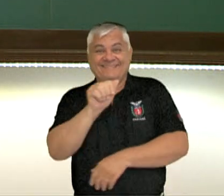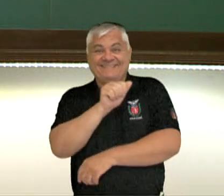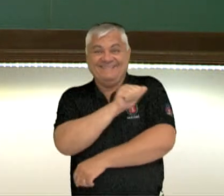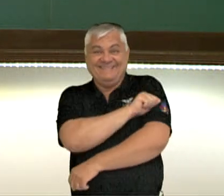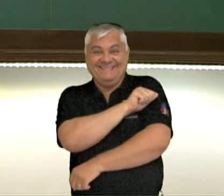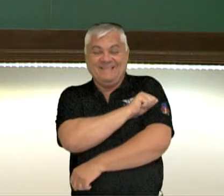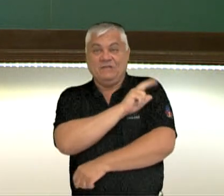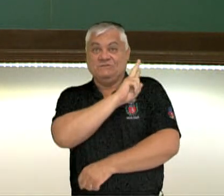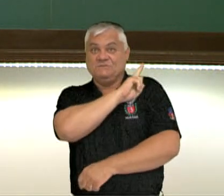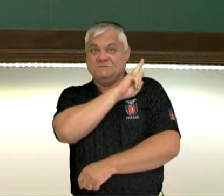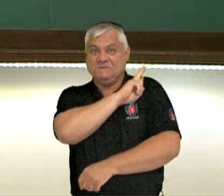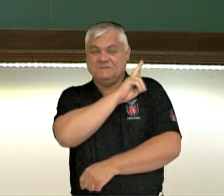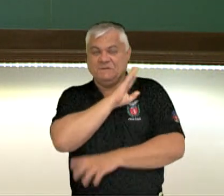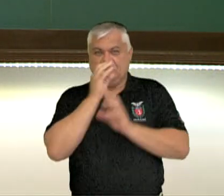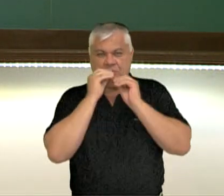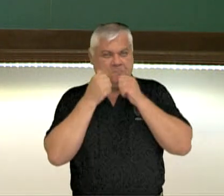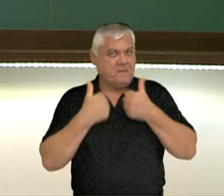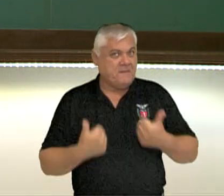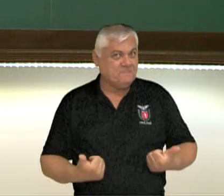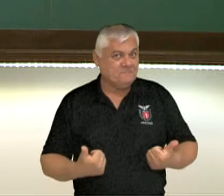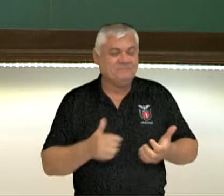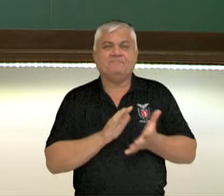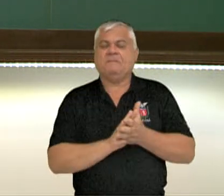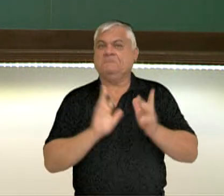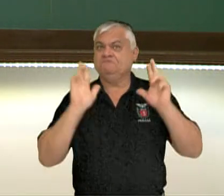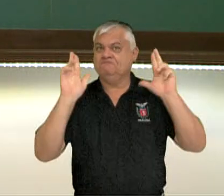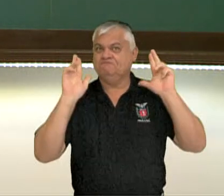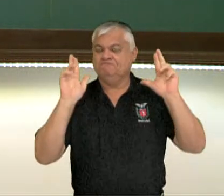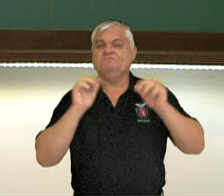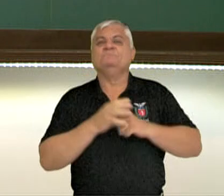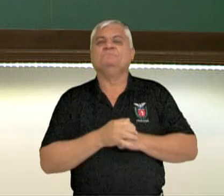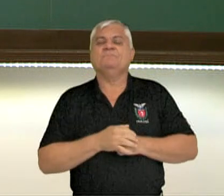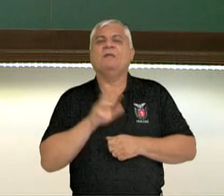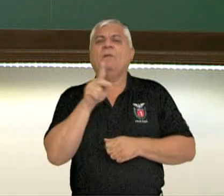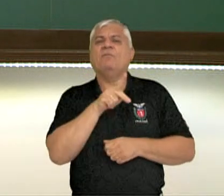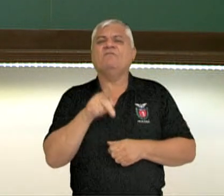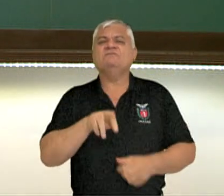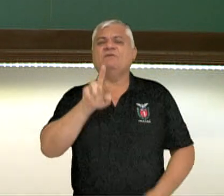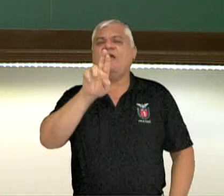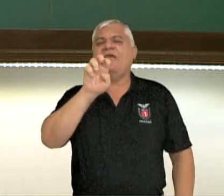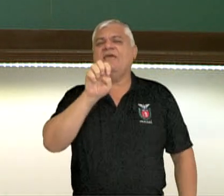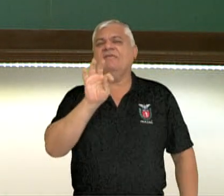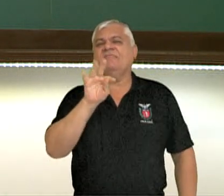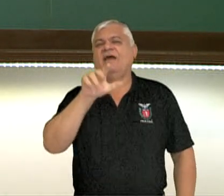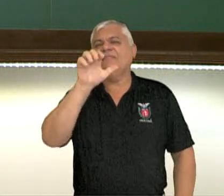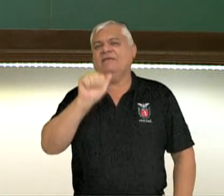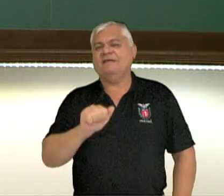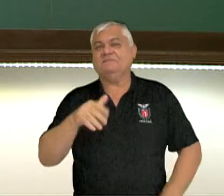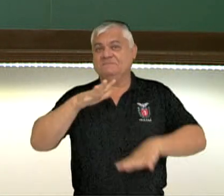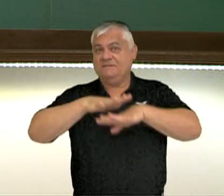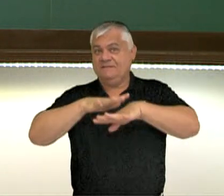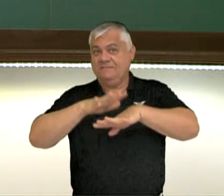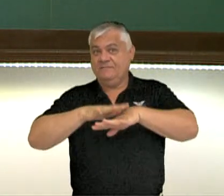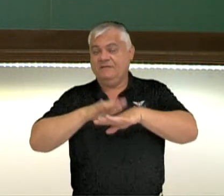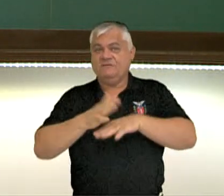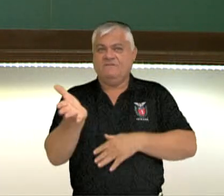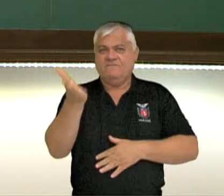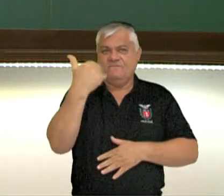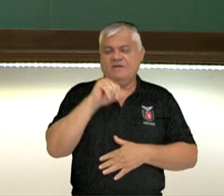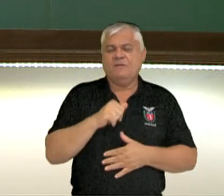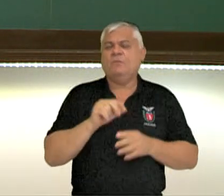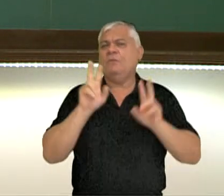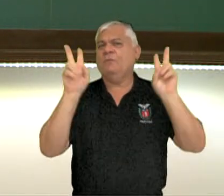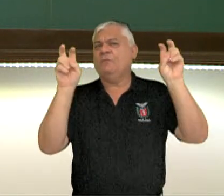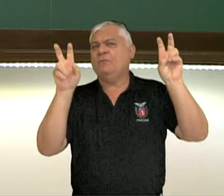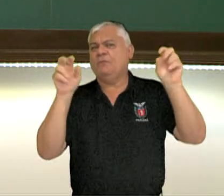pessoal da segunda série, tudo bem com vocês? Espero que sim. Eu sou a professora Renata, de Matemática, e vamos nessa aula falar